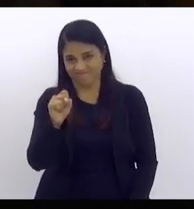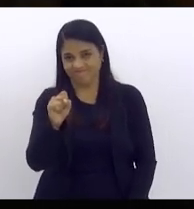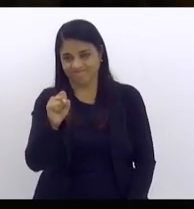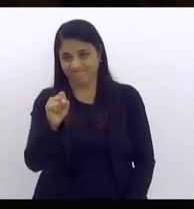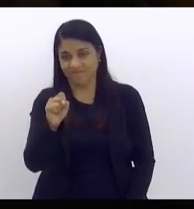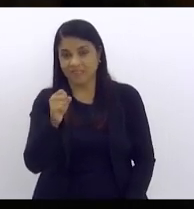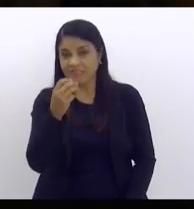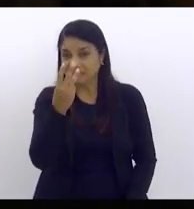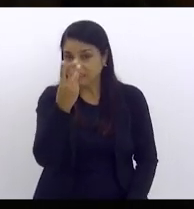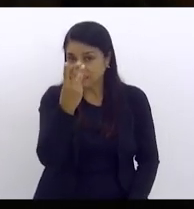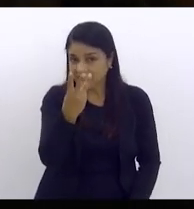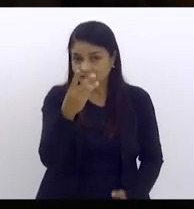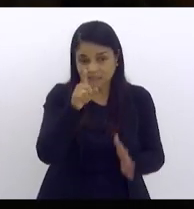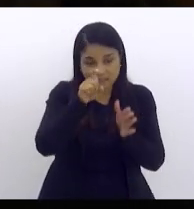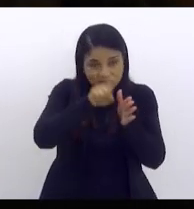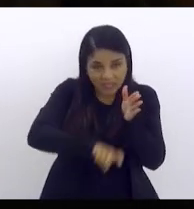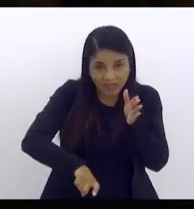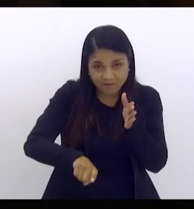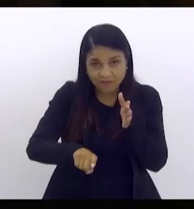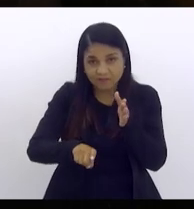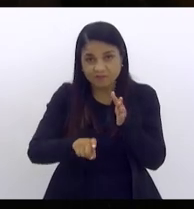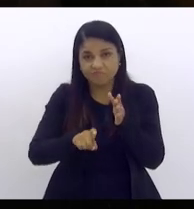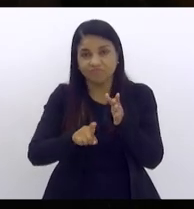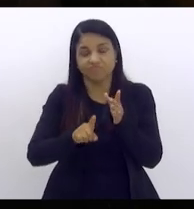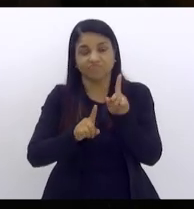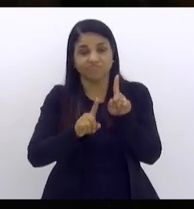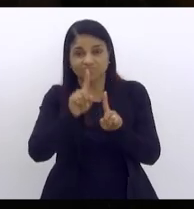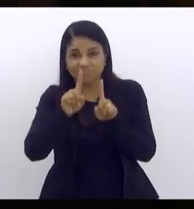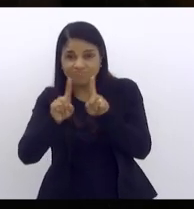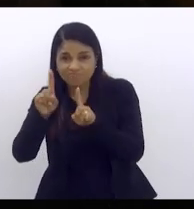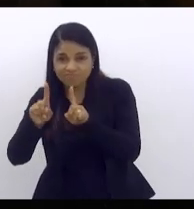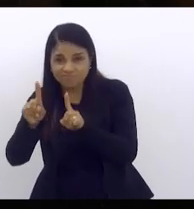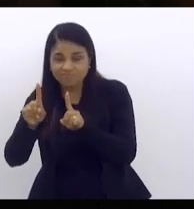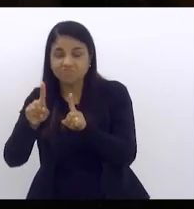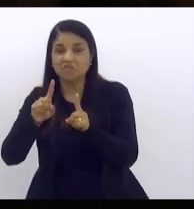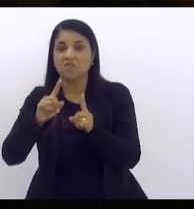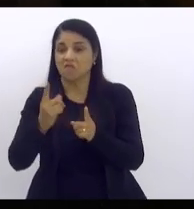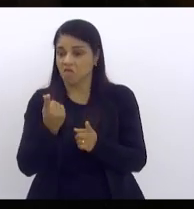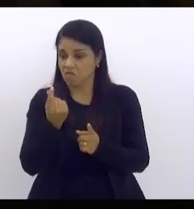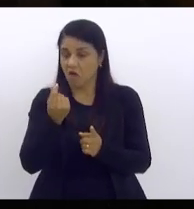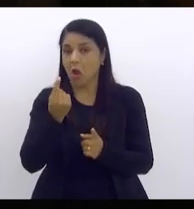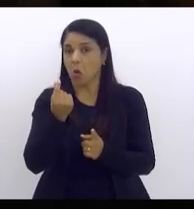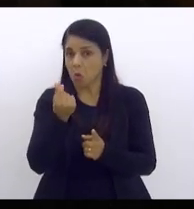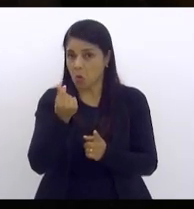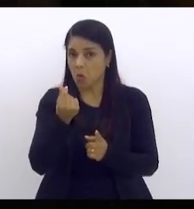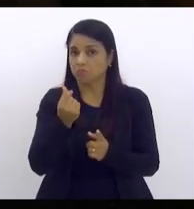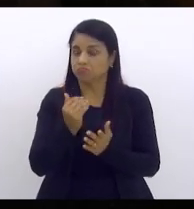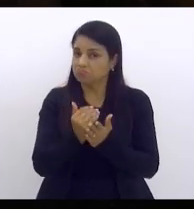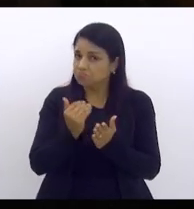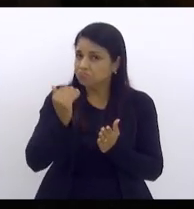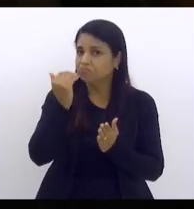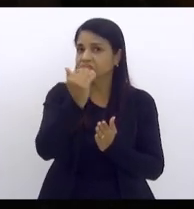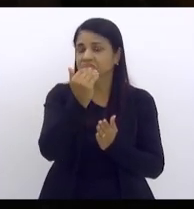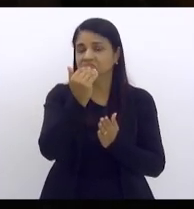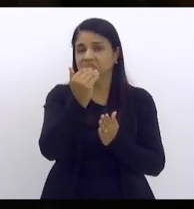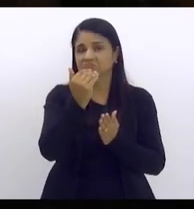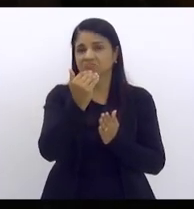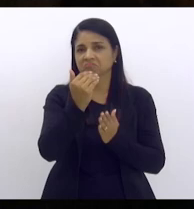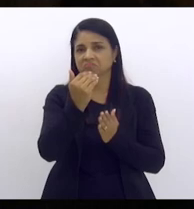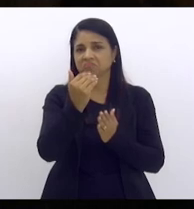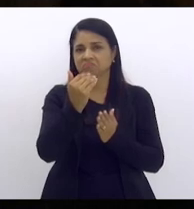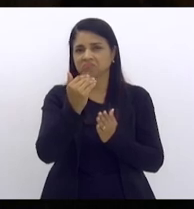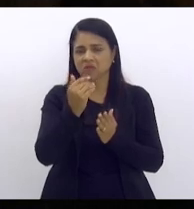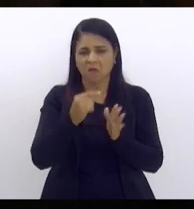orçamentários projetados de valores significativos aponta para a gestão